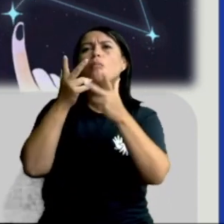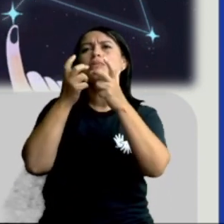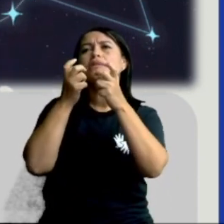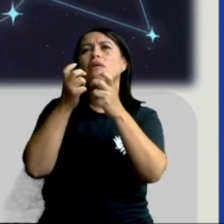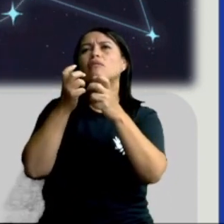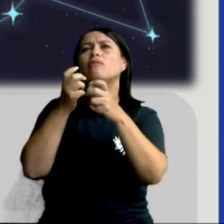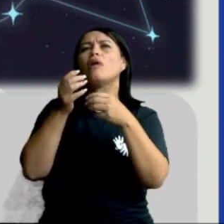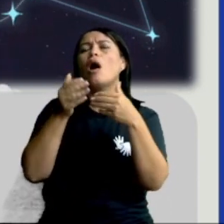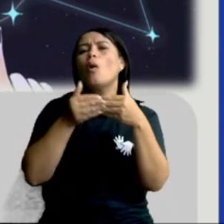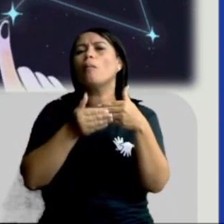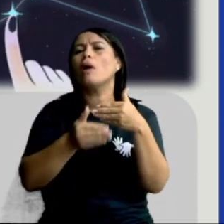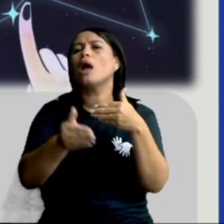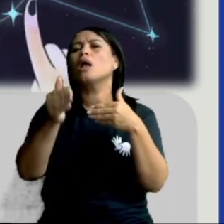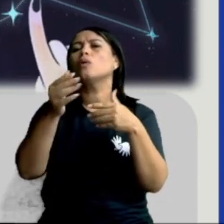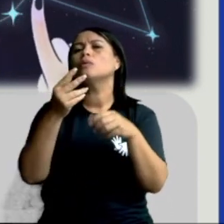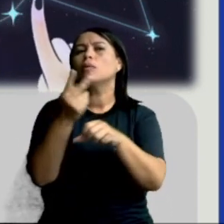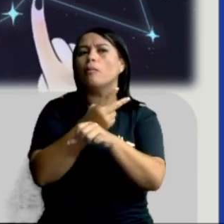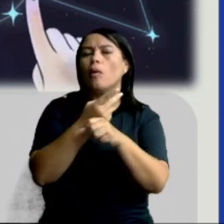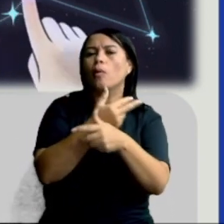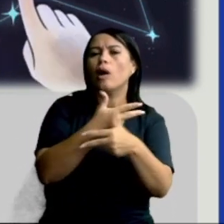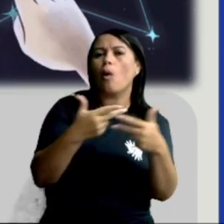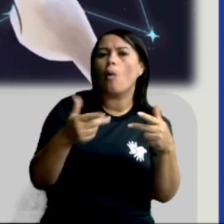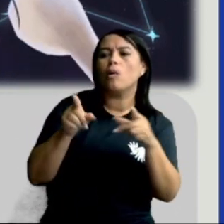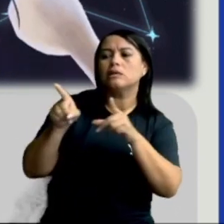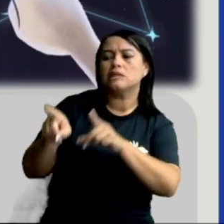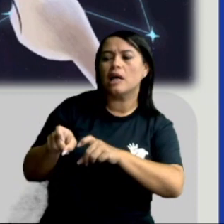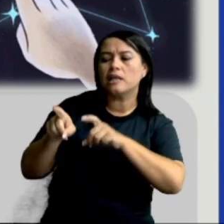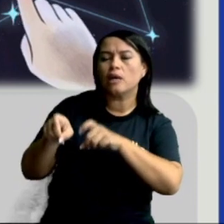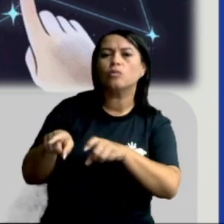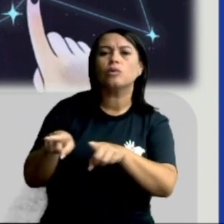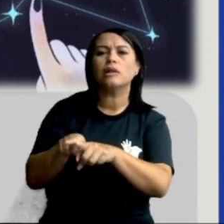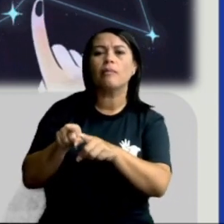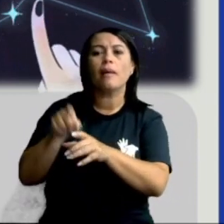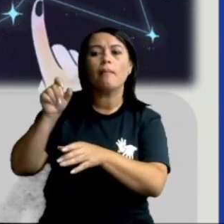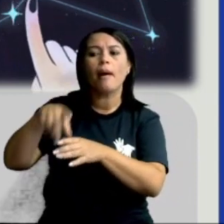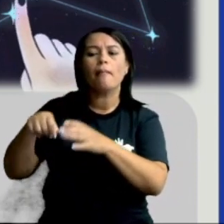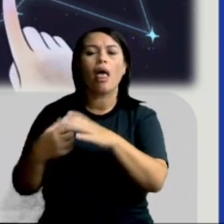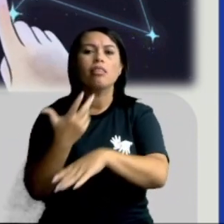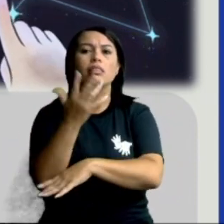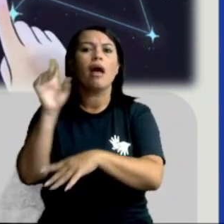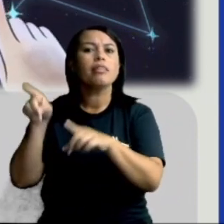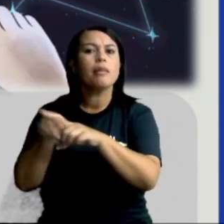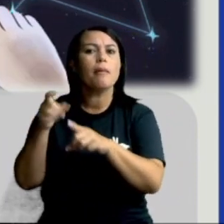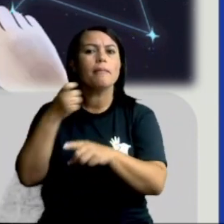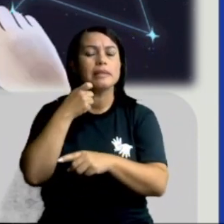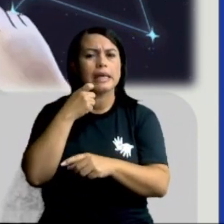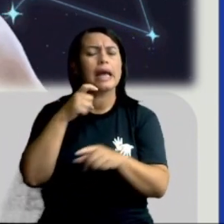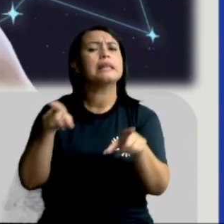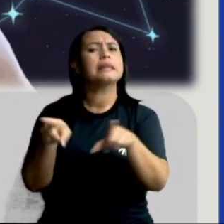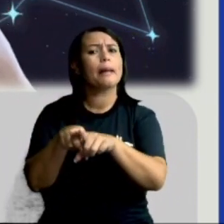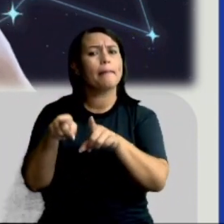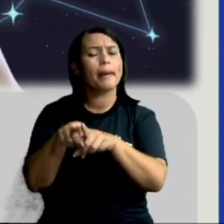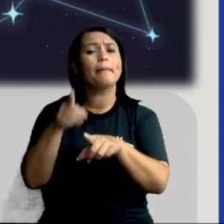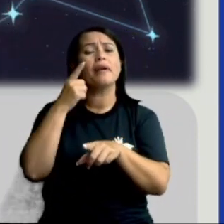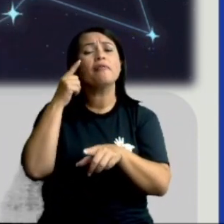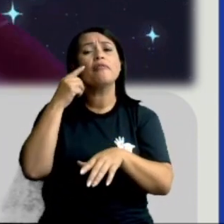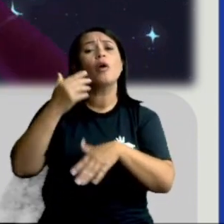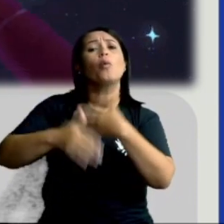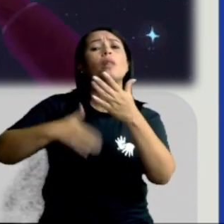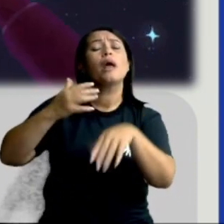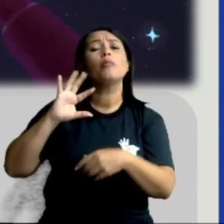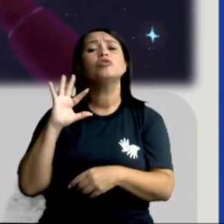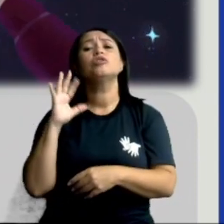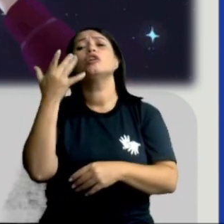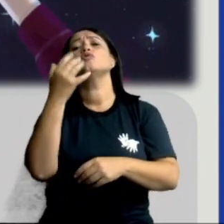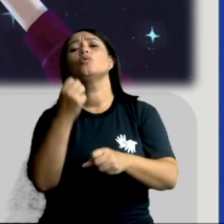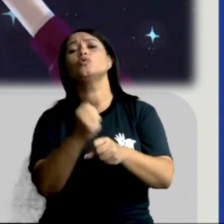caça, agricultura e pesca. Serviam para determinar a passagem do tempo, as estações